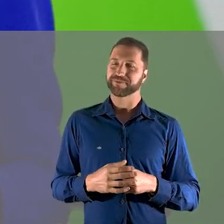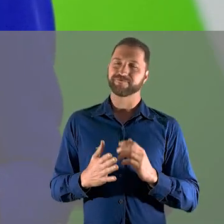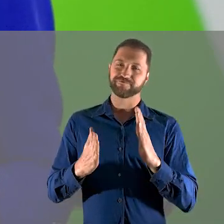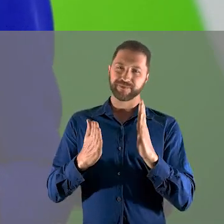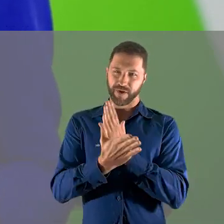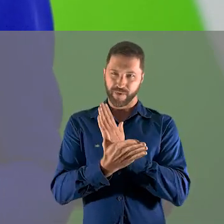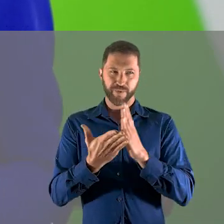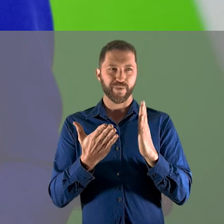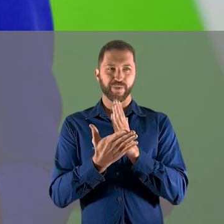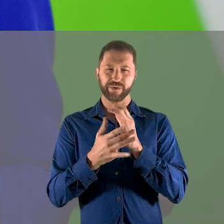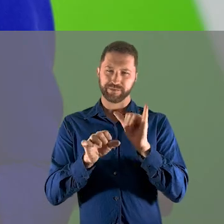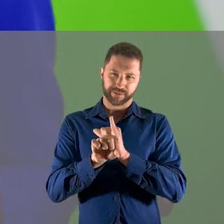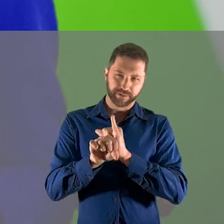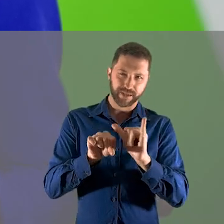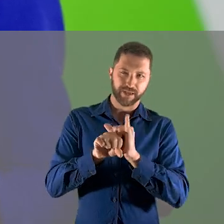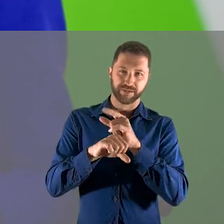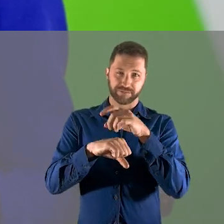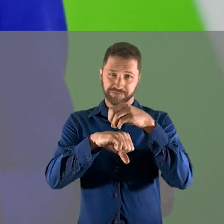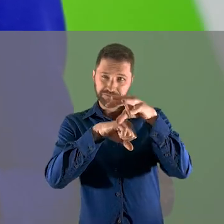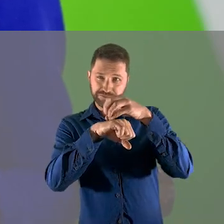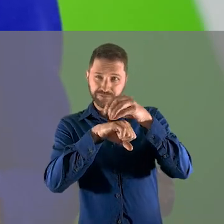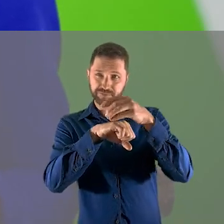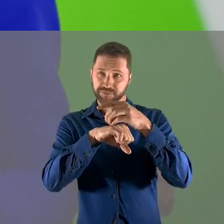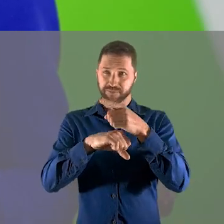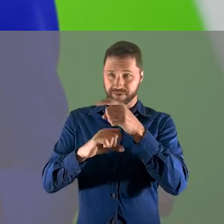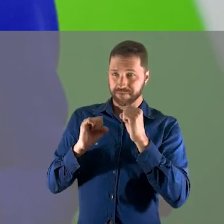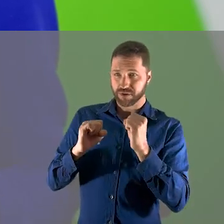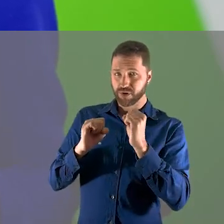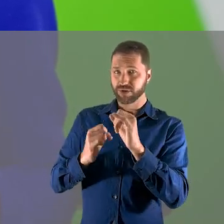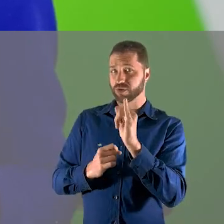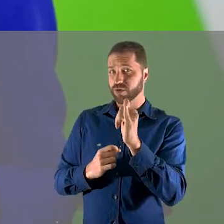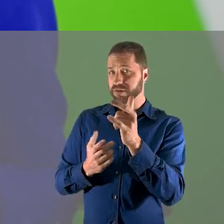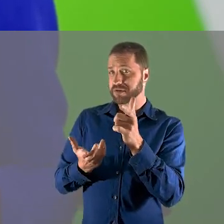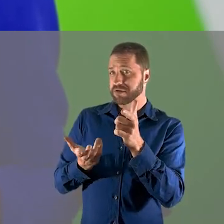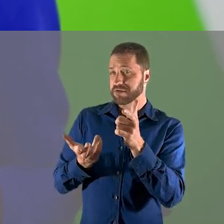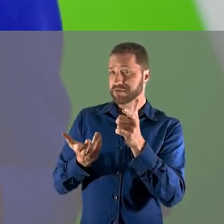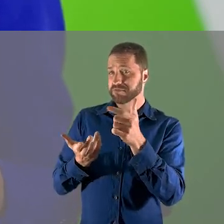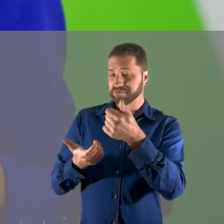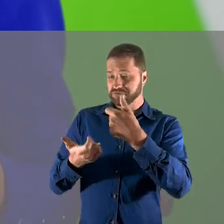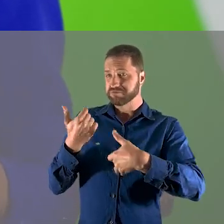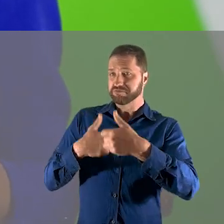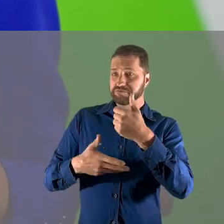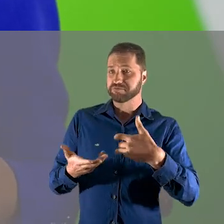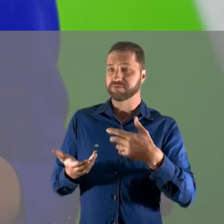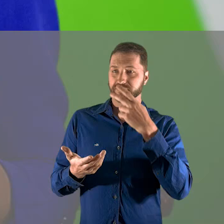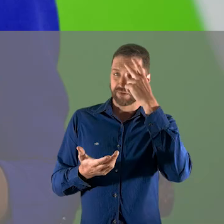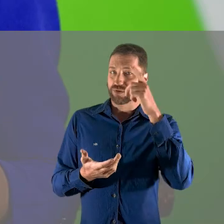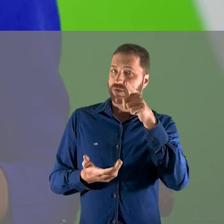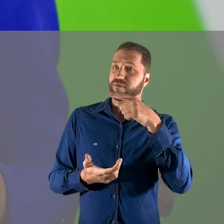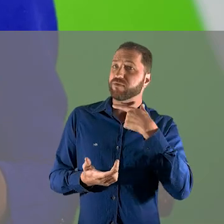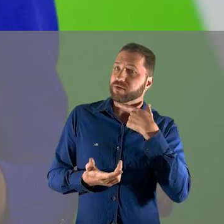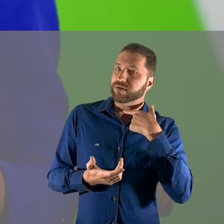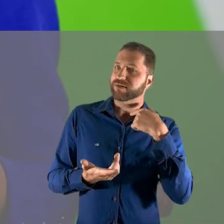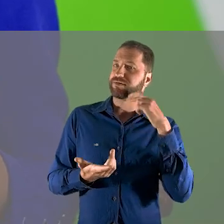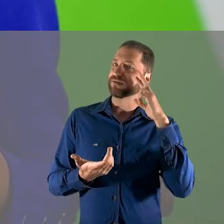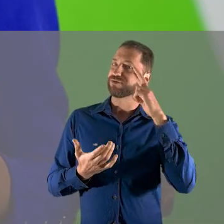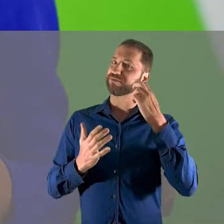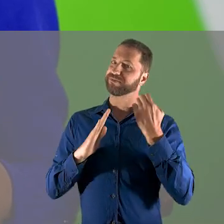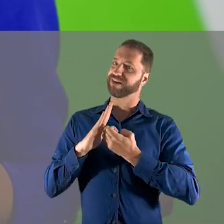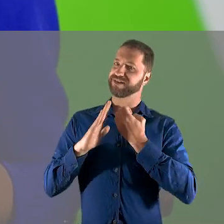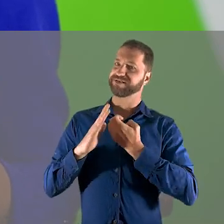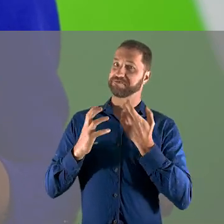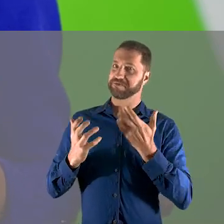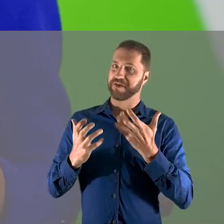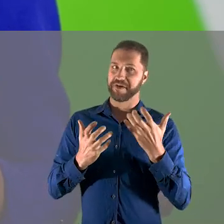tem alguns insights estratégias que se você puder né Compartilhar com a gente até para